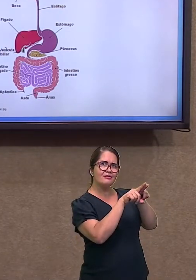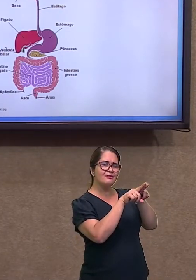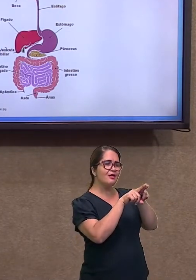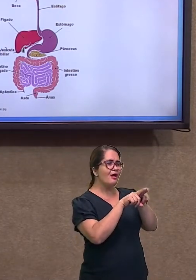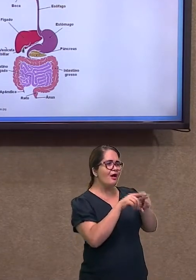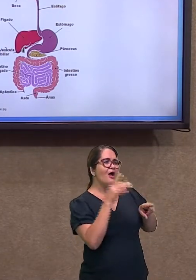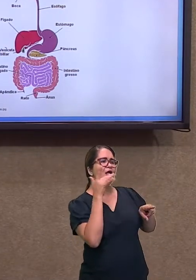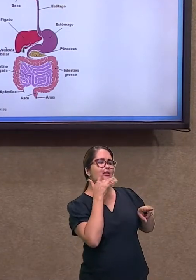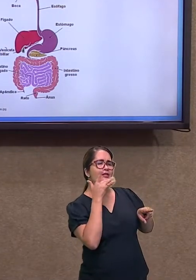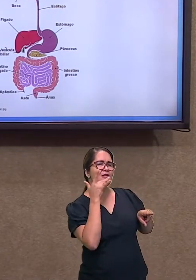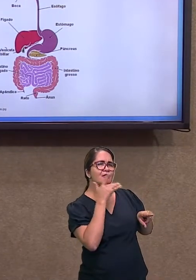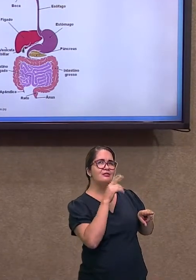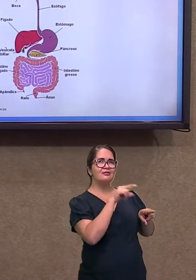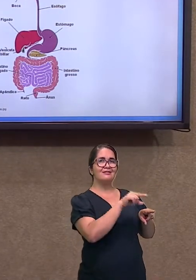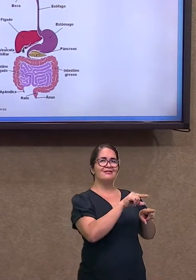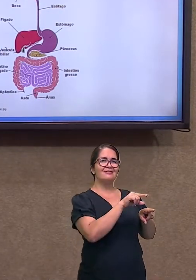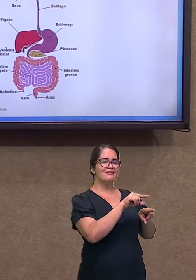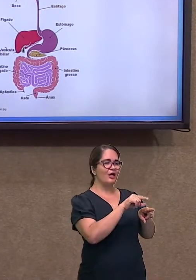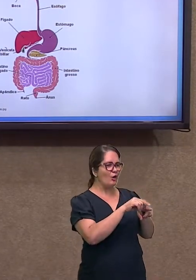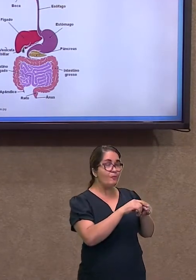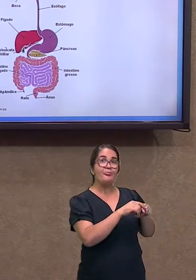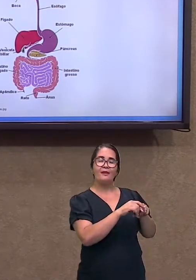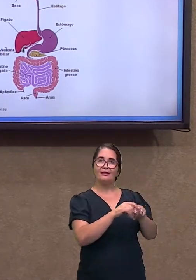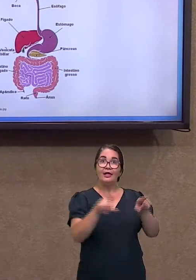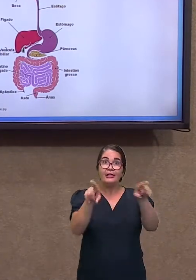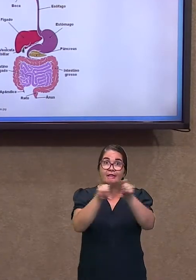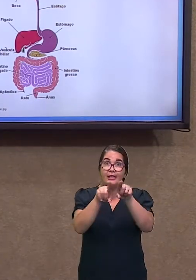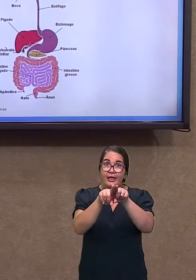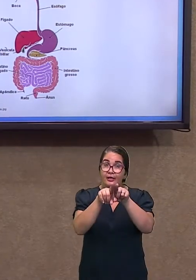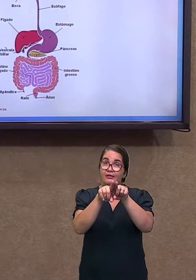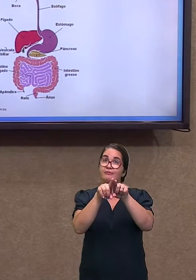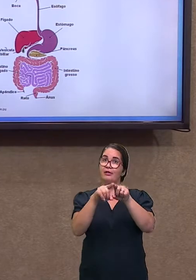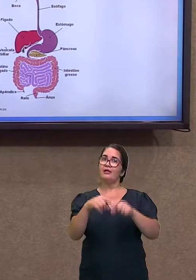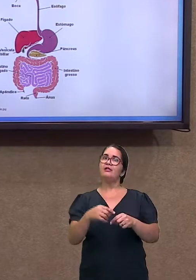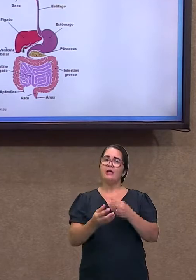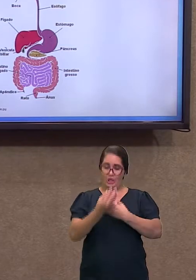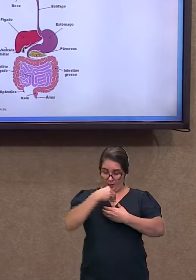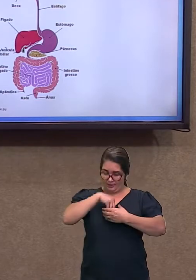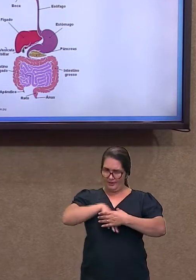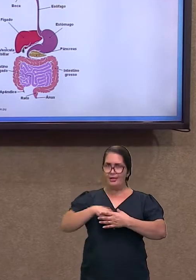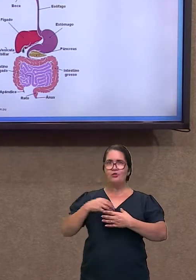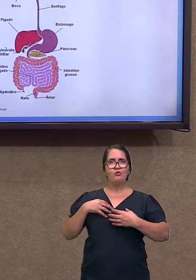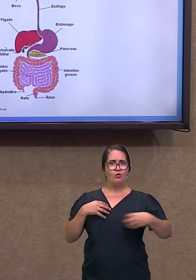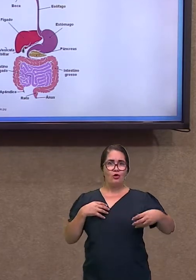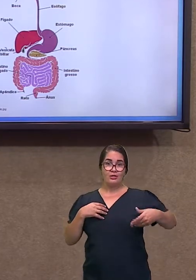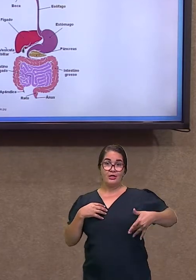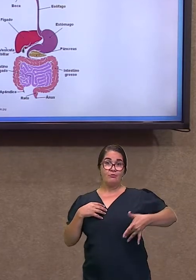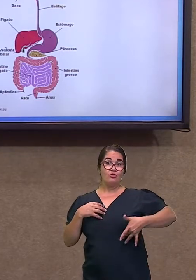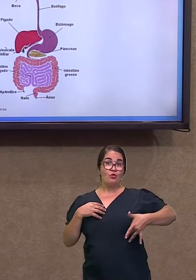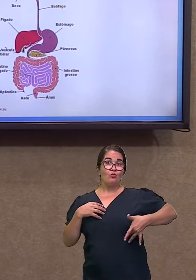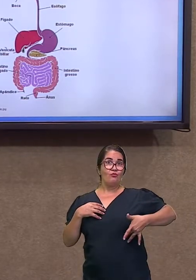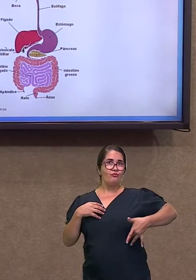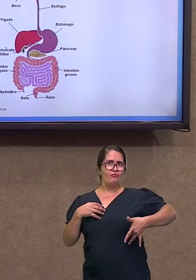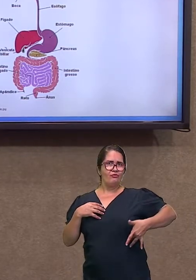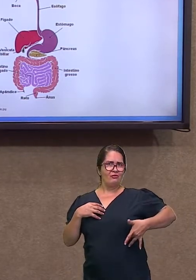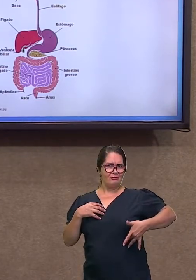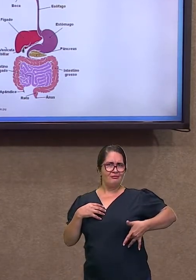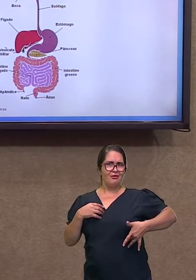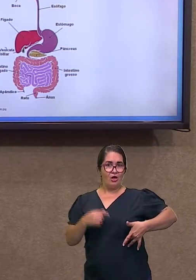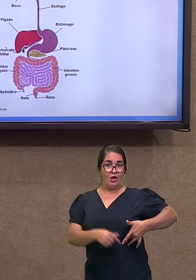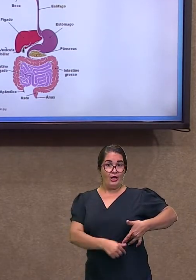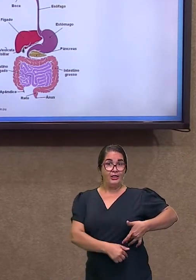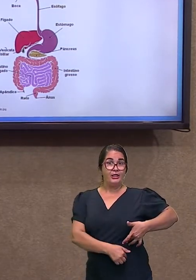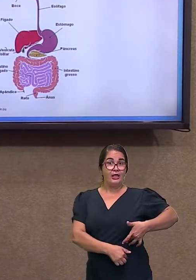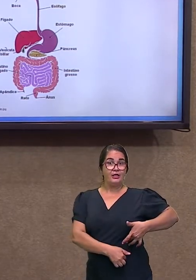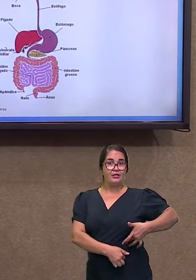o fígado. O fígado, ele vai ter a vesícula biliar anexa a ele, que